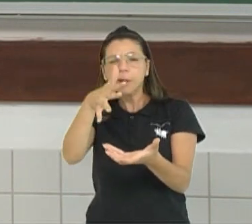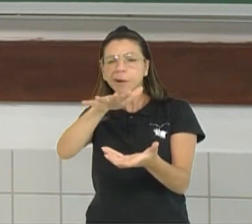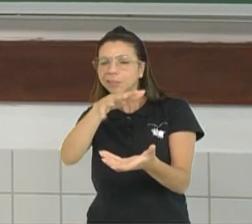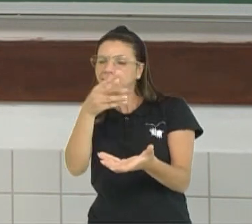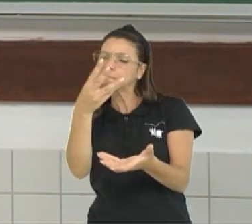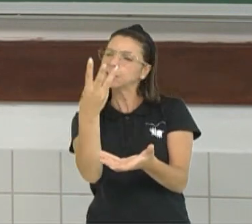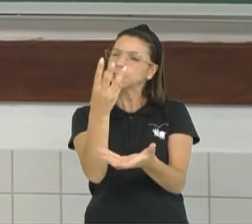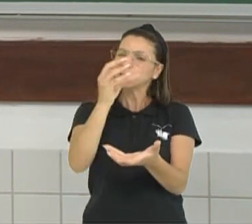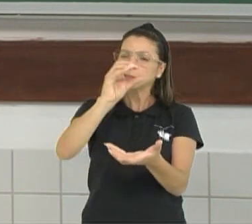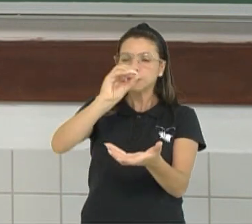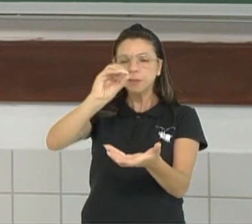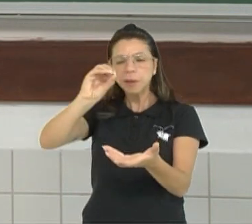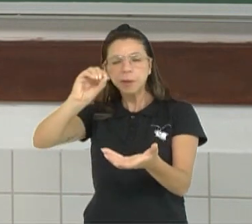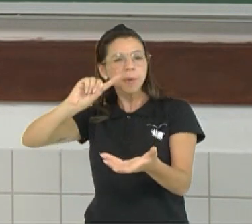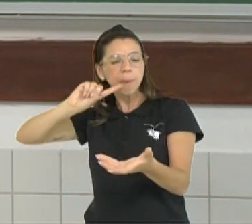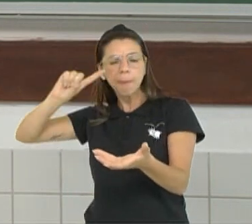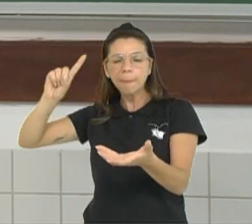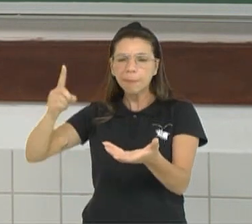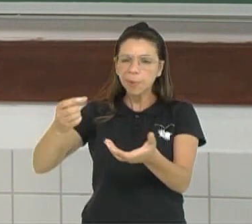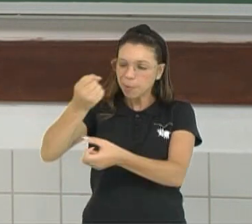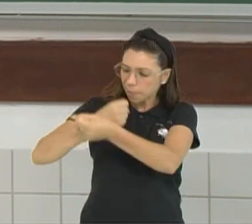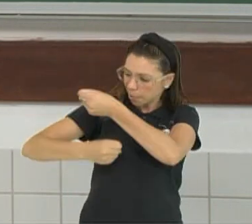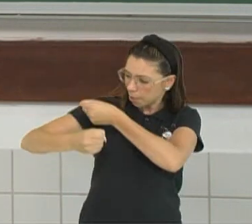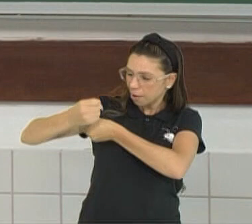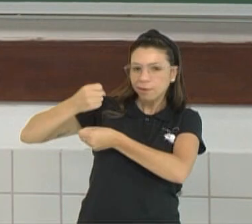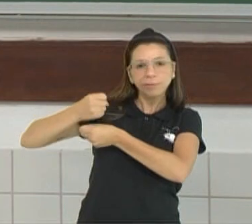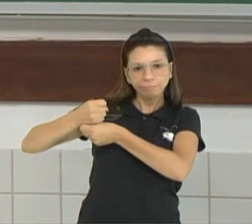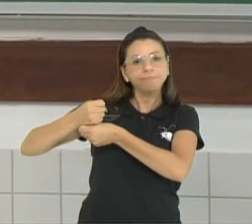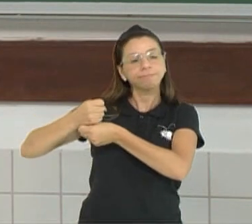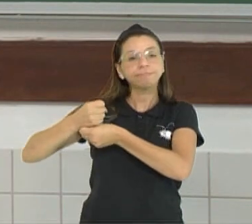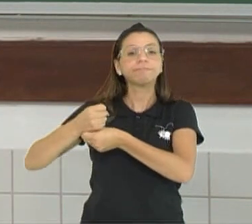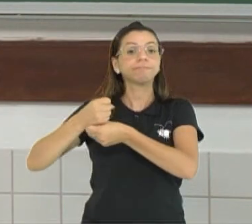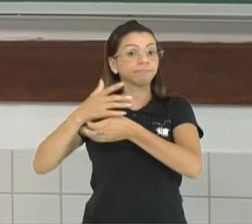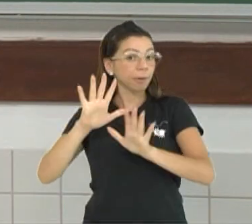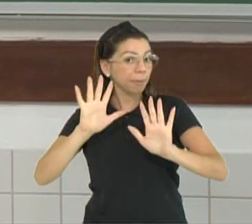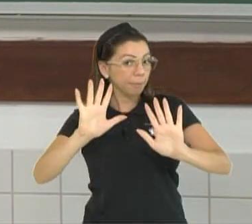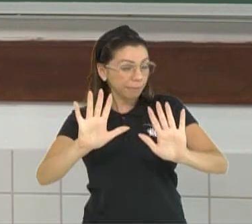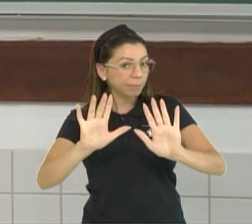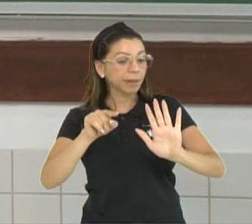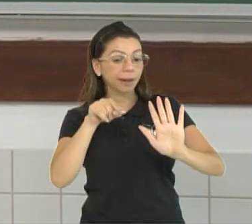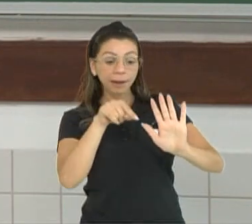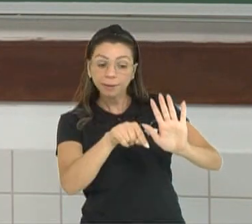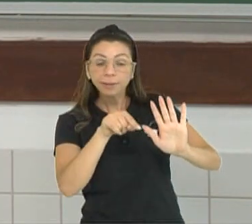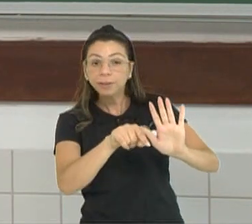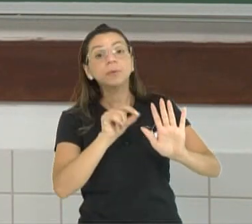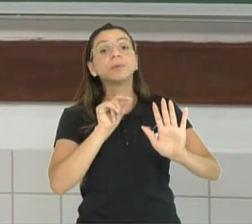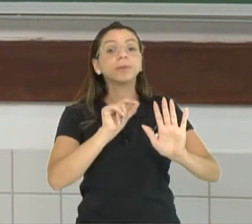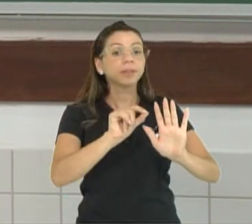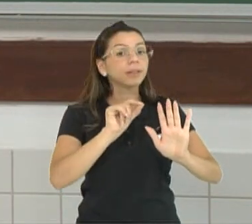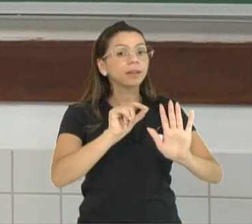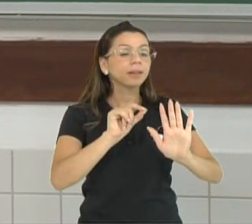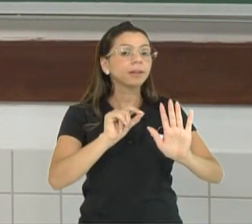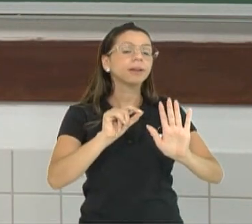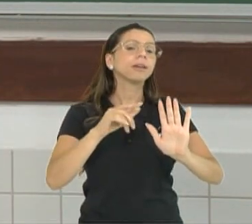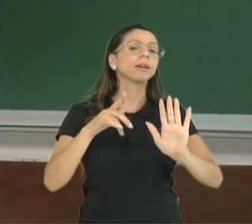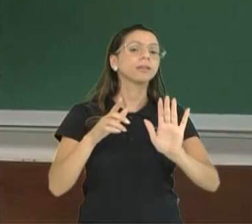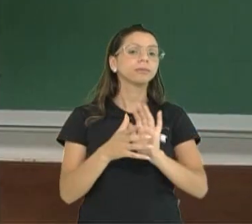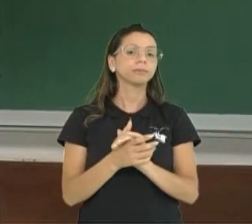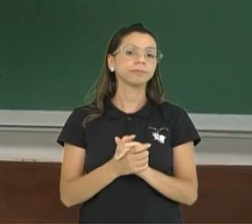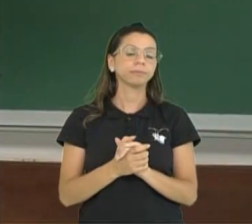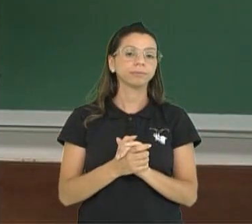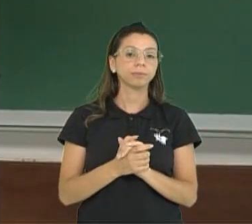uns 300 mil anos atrás. Mas essa espécie Homo sapiens, ela vai